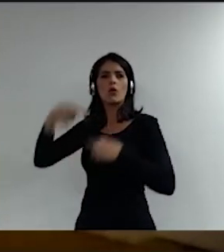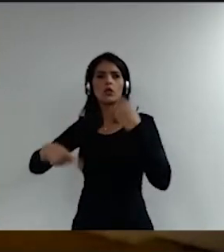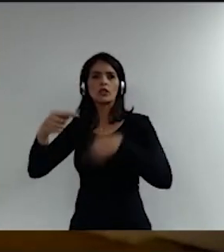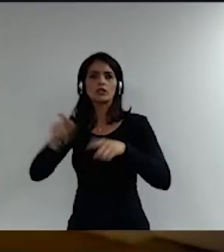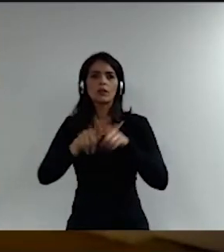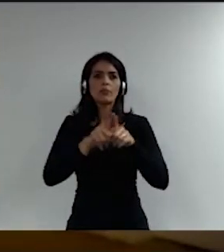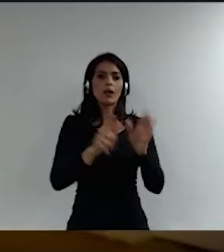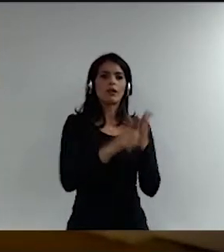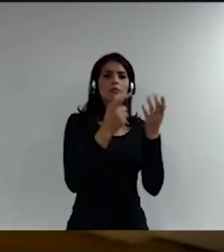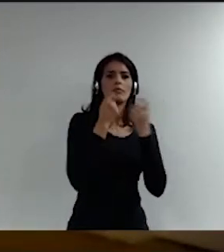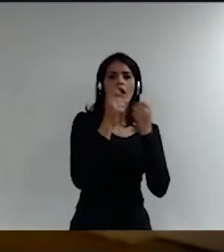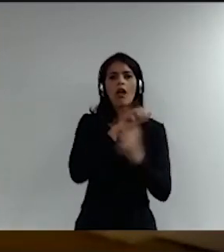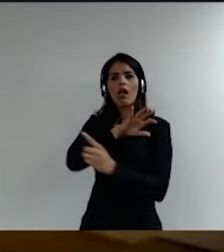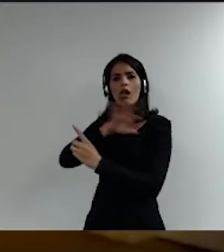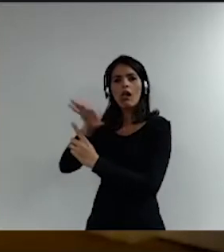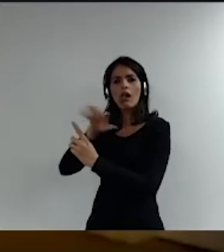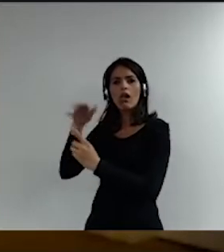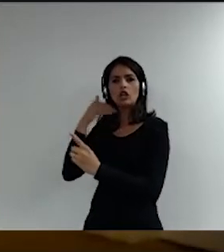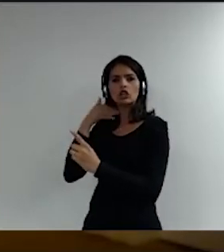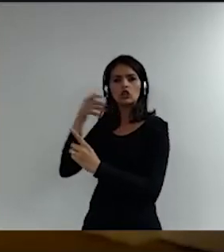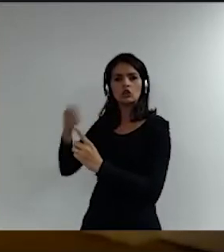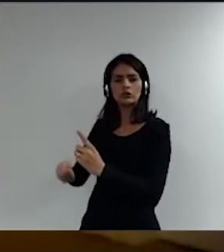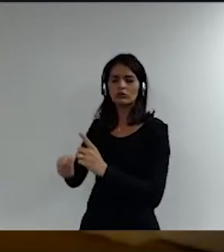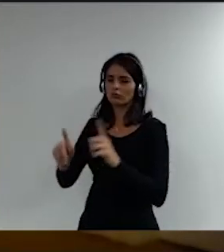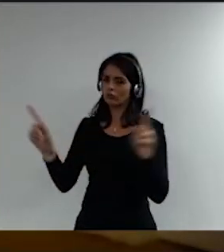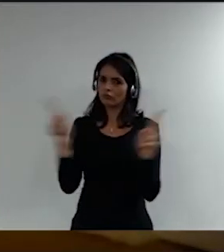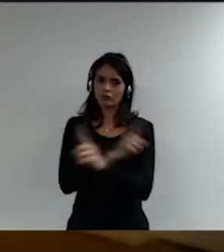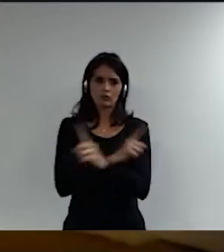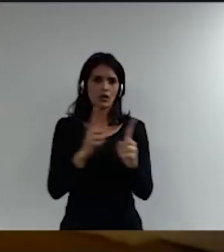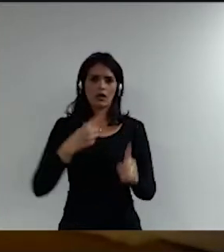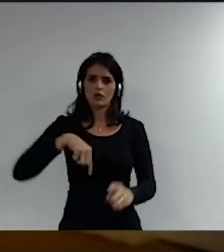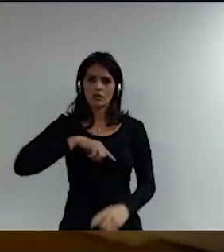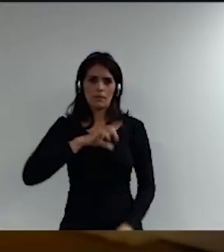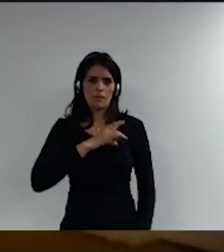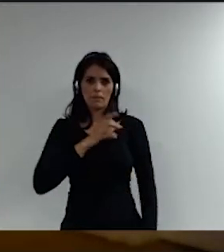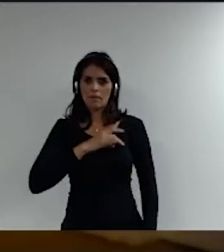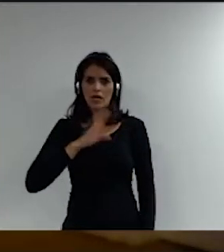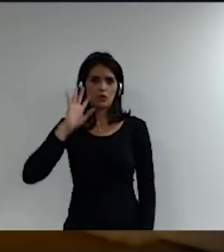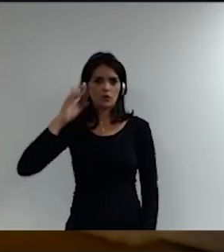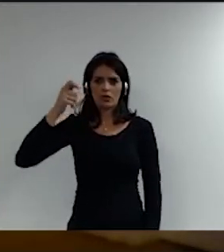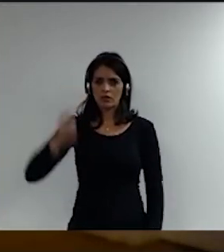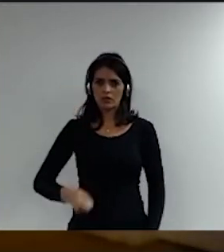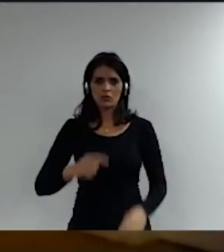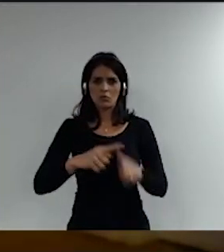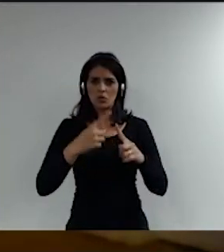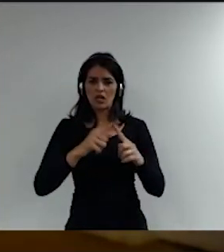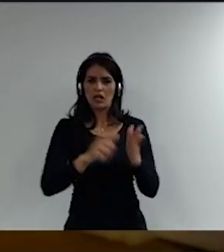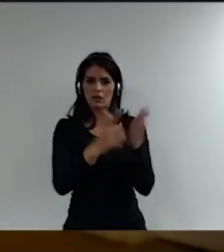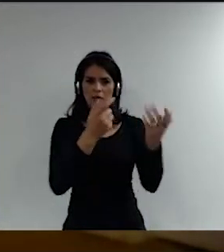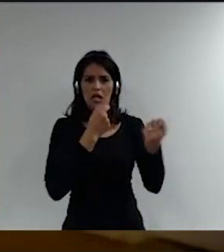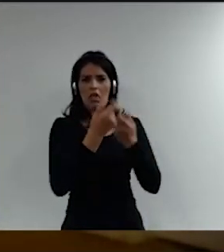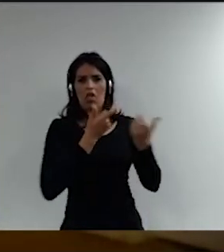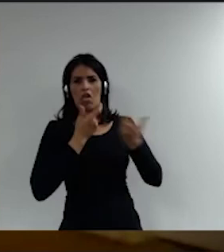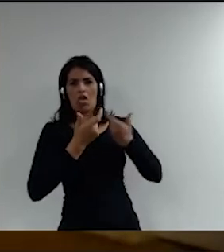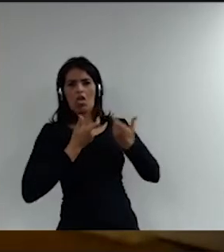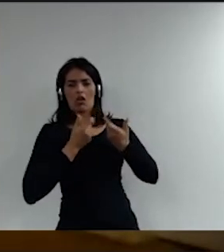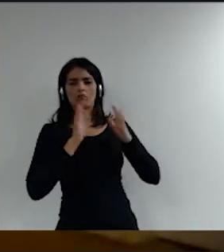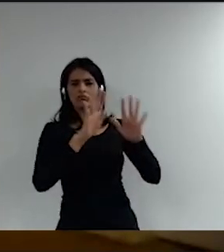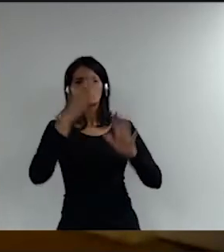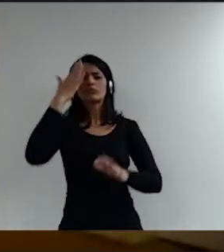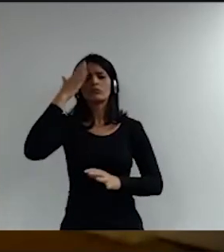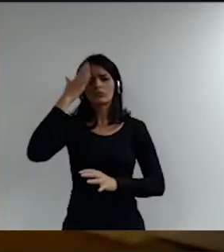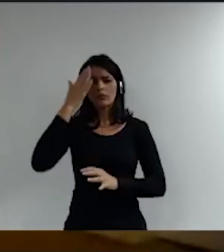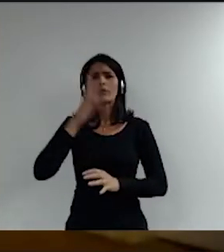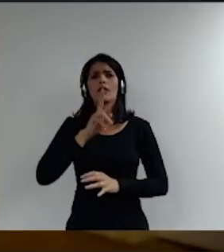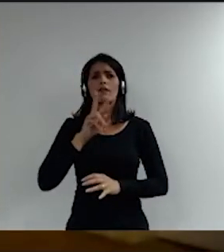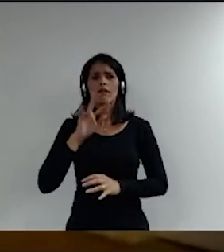Nós não podemos ter medo de decidir, porque seremos criticados pela imprensa. Eu sabia que seria criticado